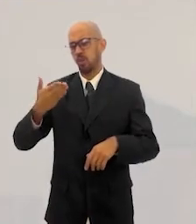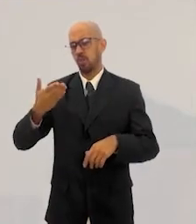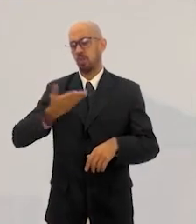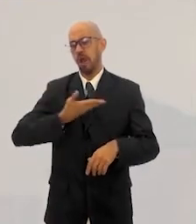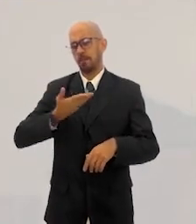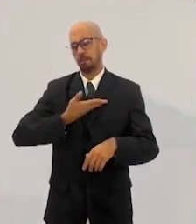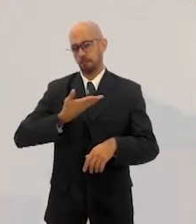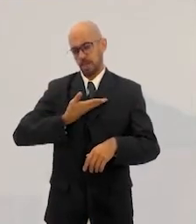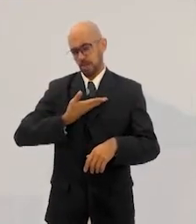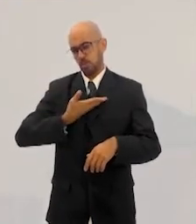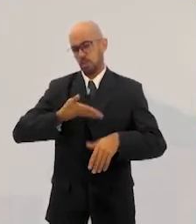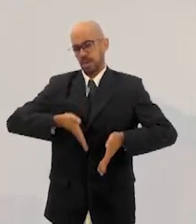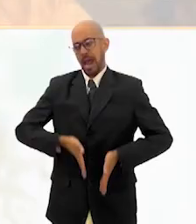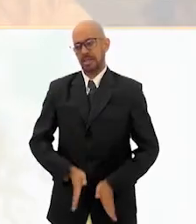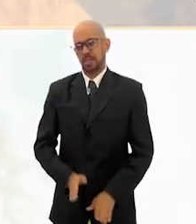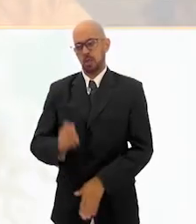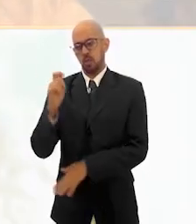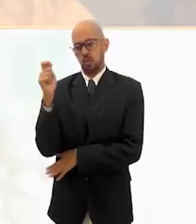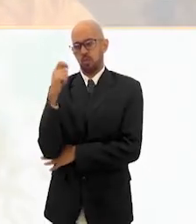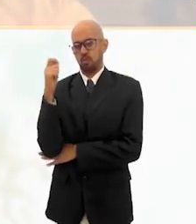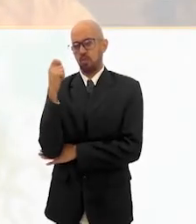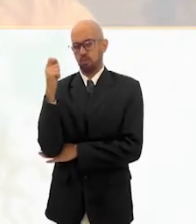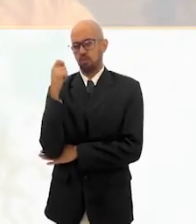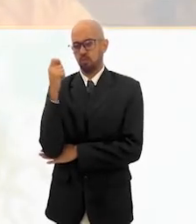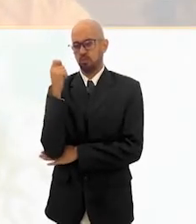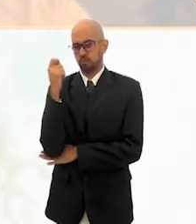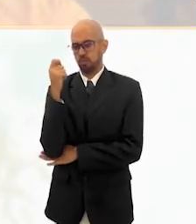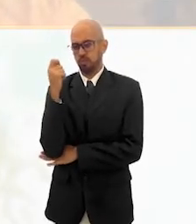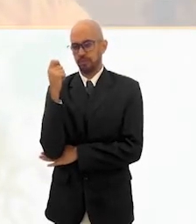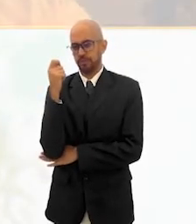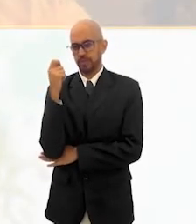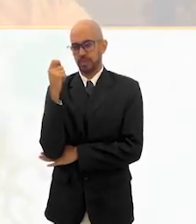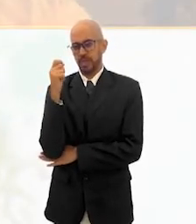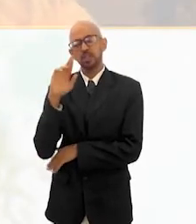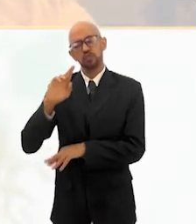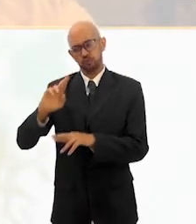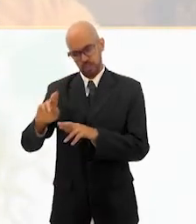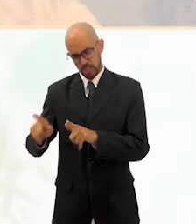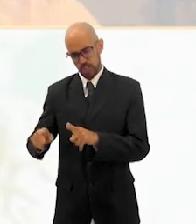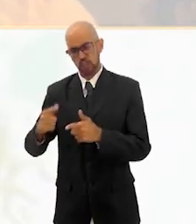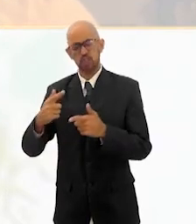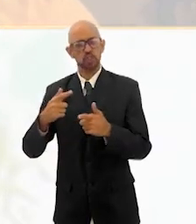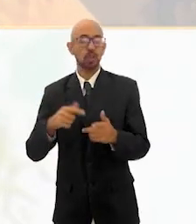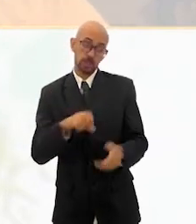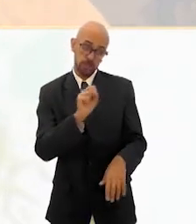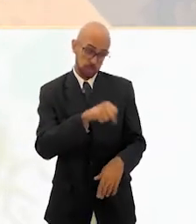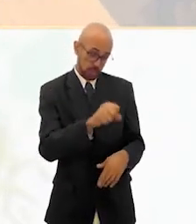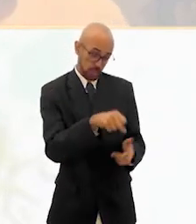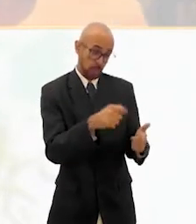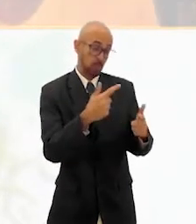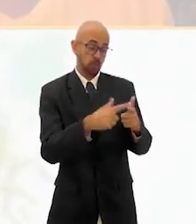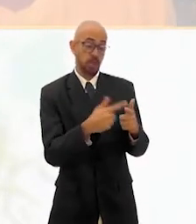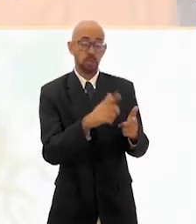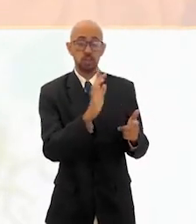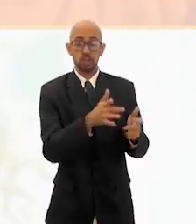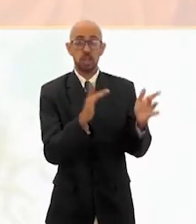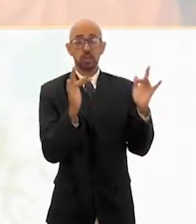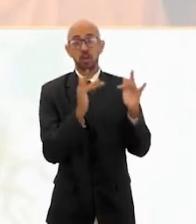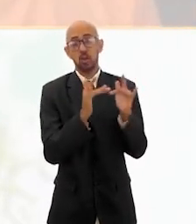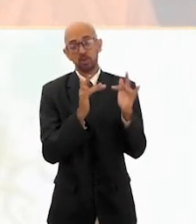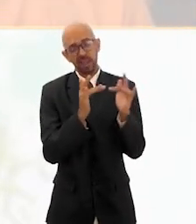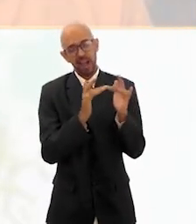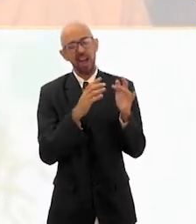um gaúcho. Isso tem um diferencial, né? Claro, claro. Você já vai ali lidando com aquela pessoa, entendendo como é que ela